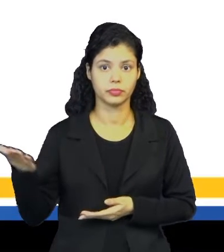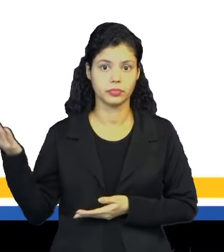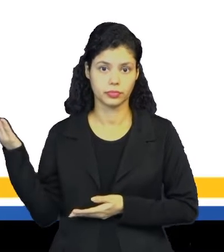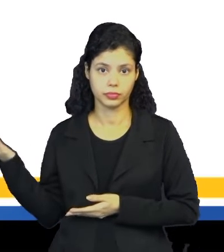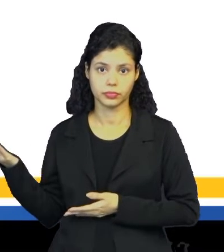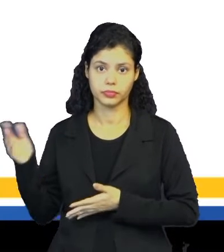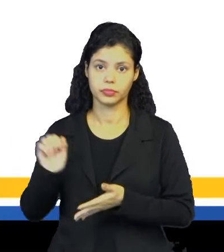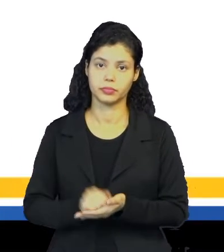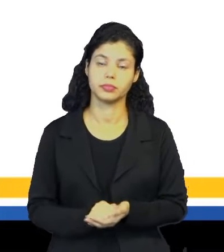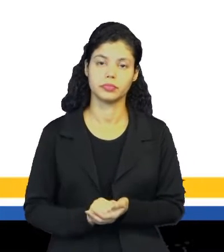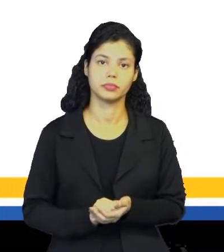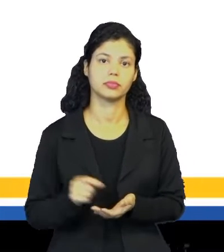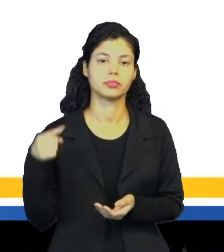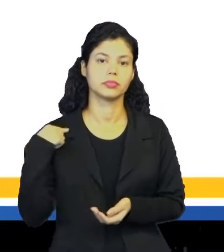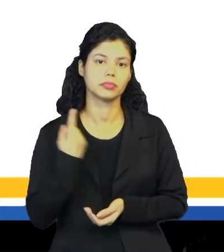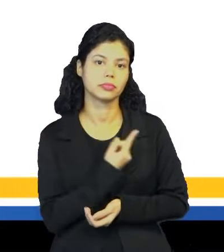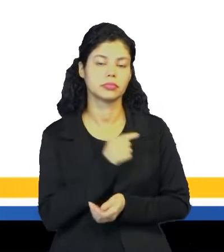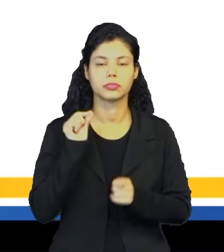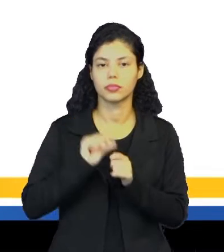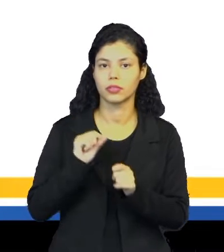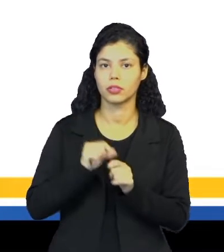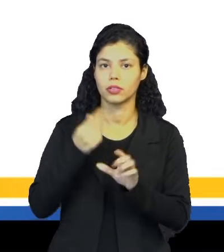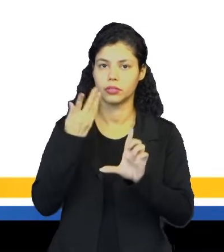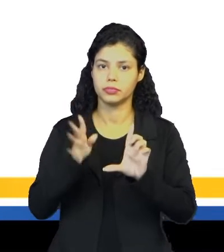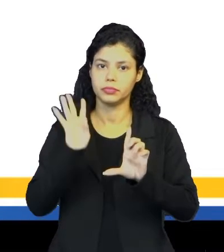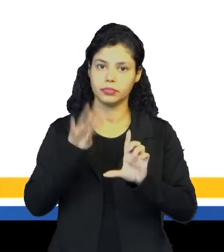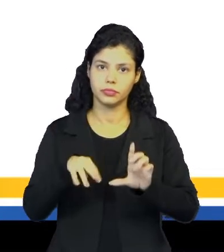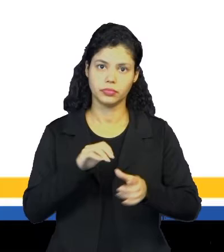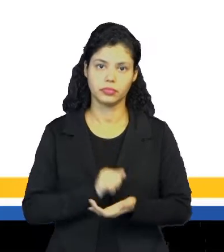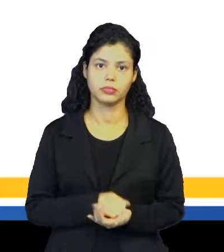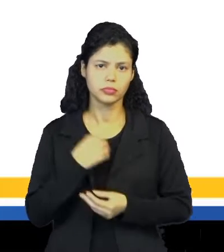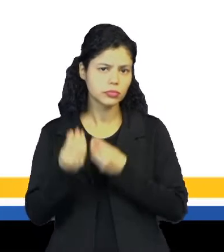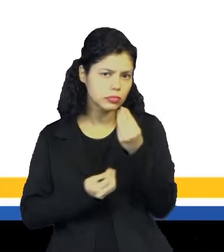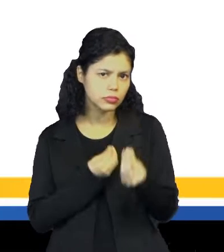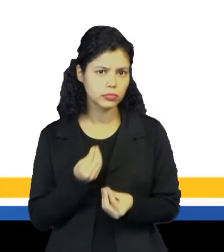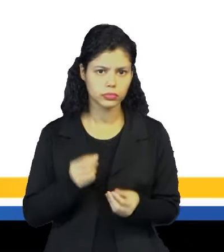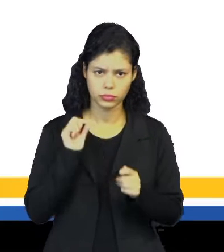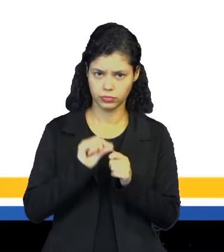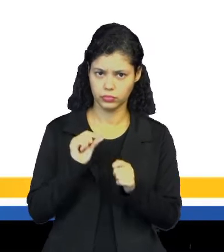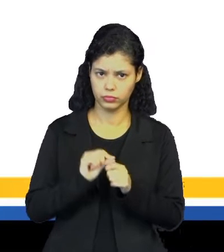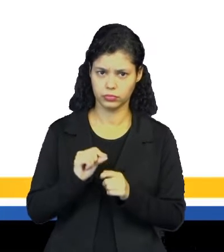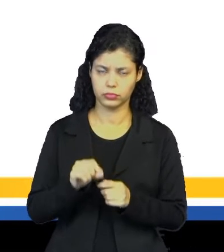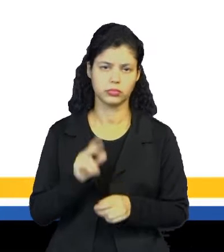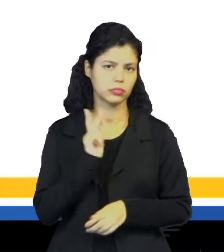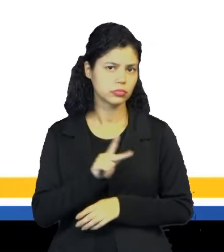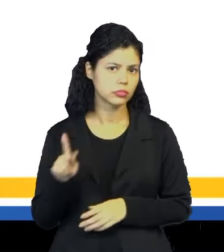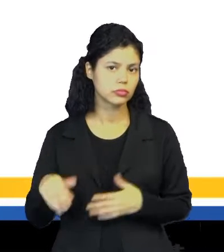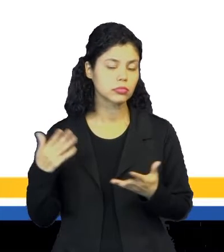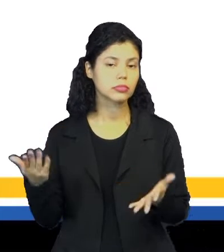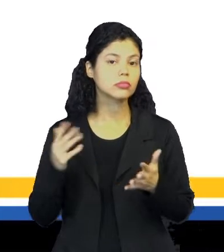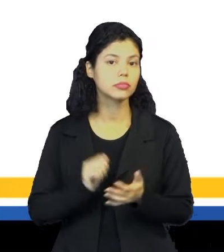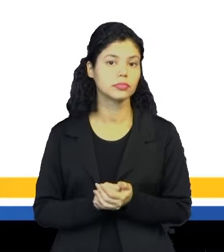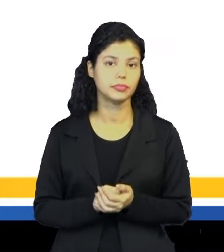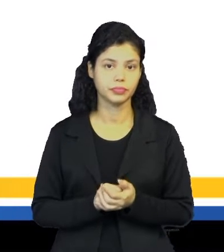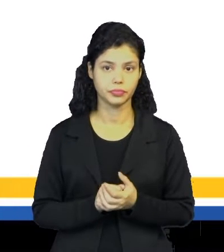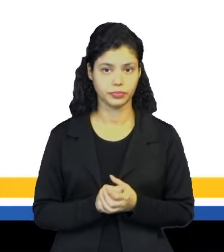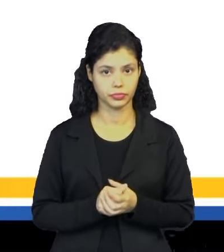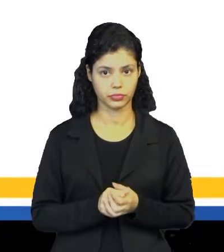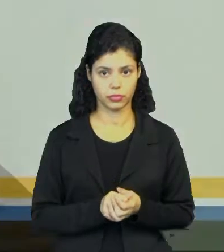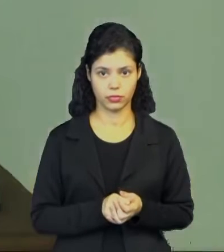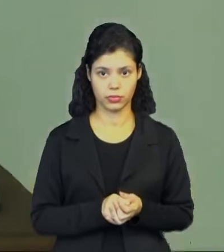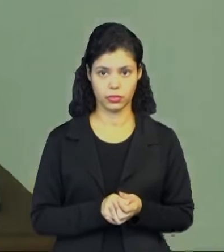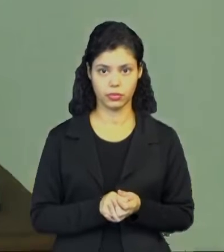aí? A gente vai construir uma tabela. Como é que eu vou fazer essa tabela, professora? Primeiro, vamos lá aqui